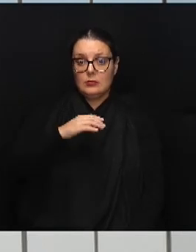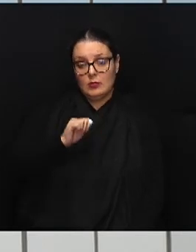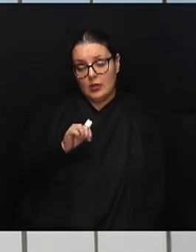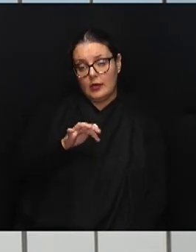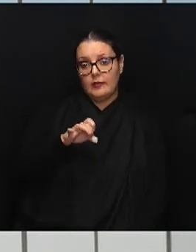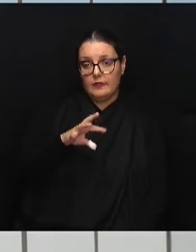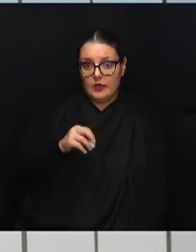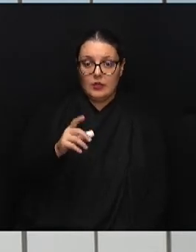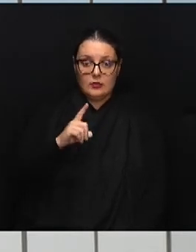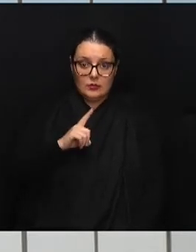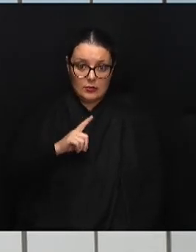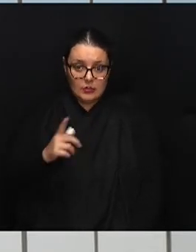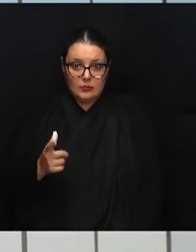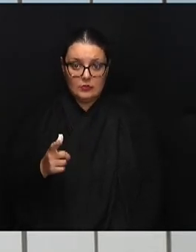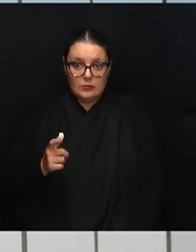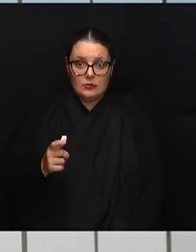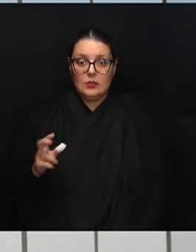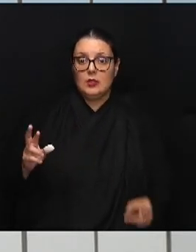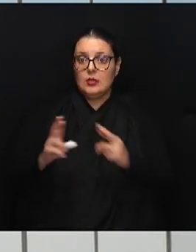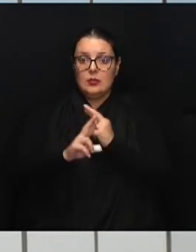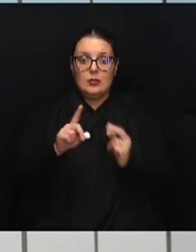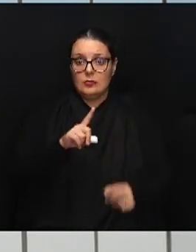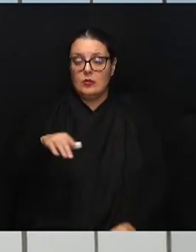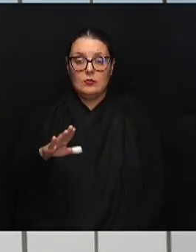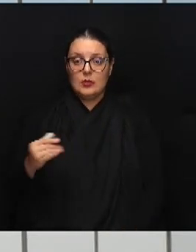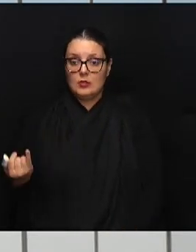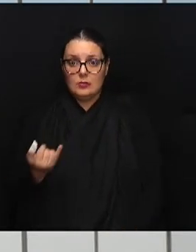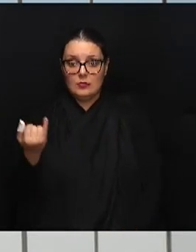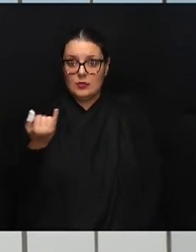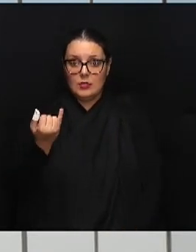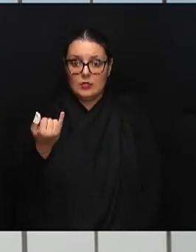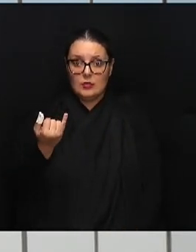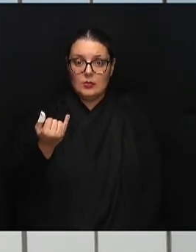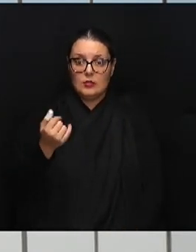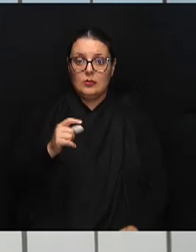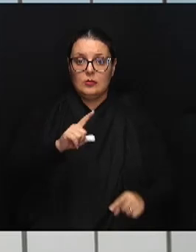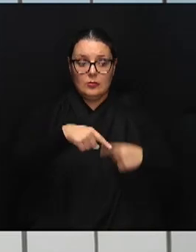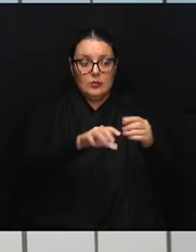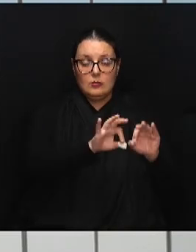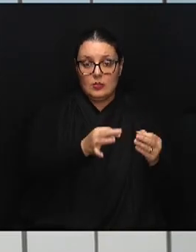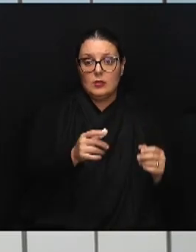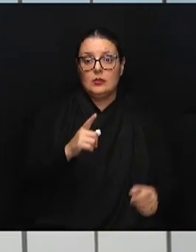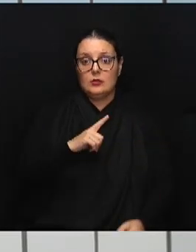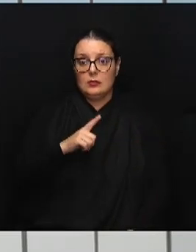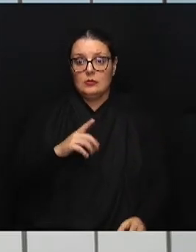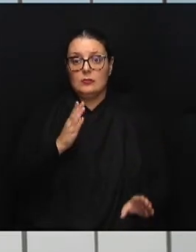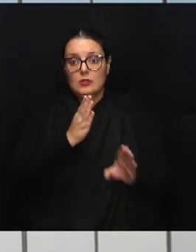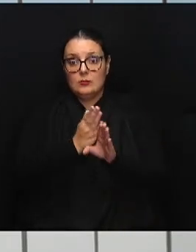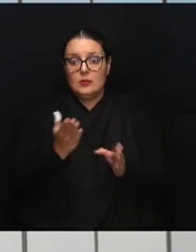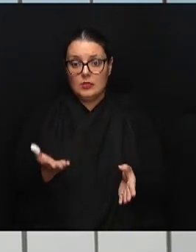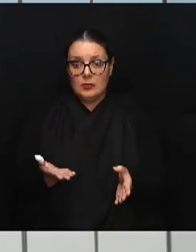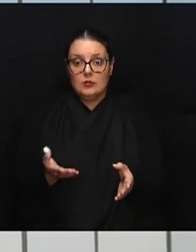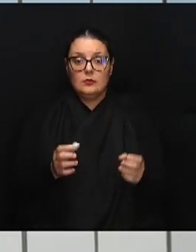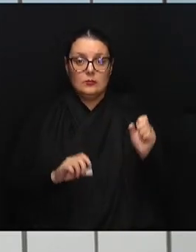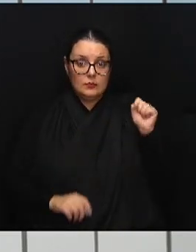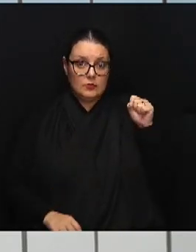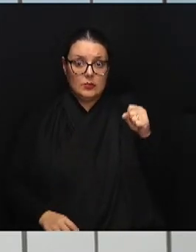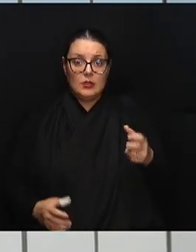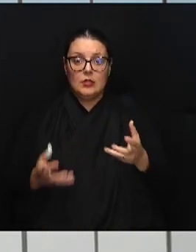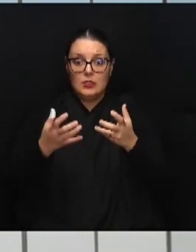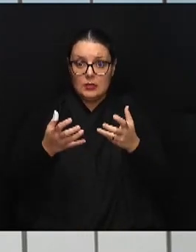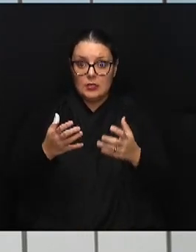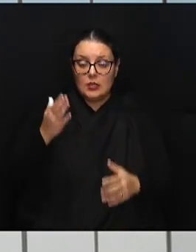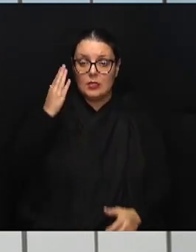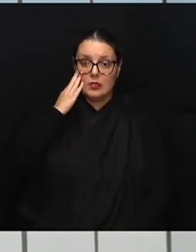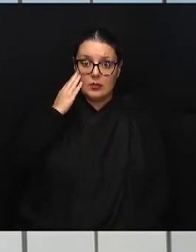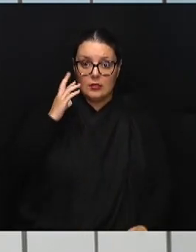Né, então, e essa relação também não é mais importante de um parente com quem eu também me identifico. Então, eles querem entender que